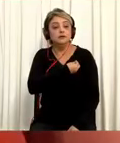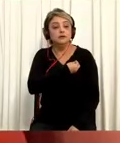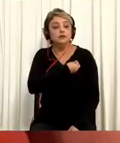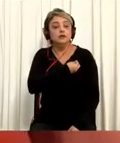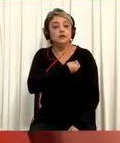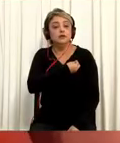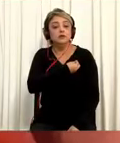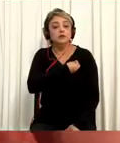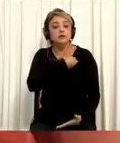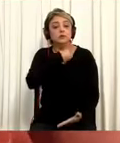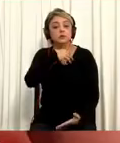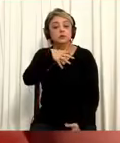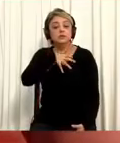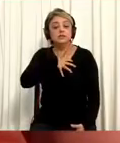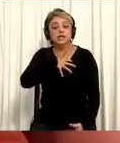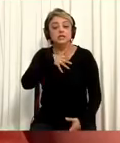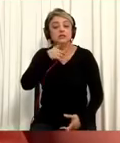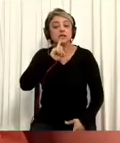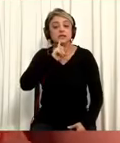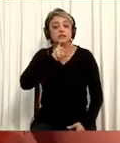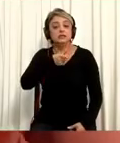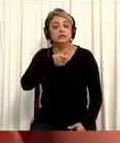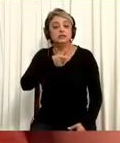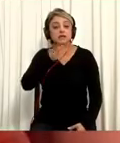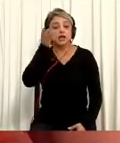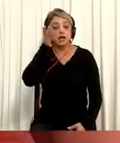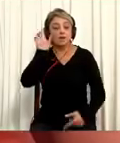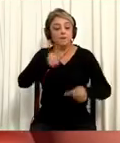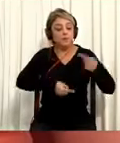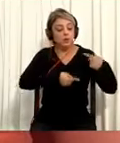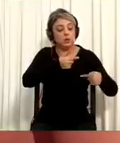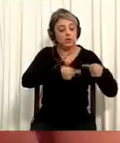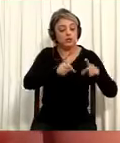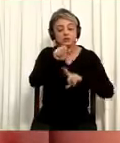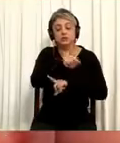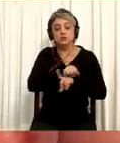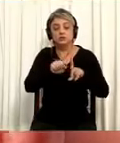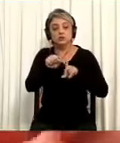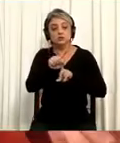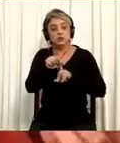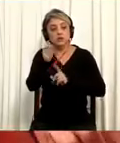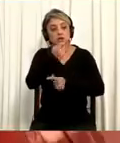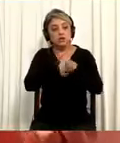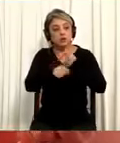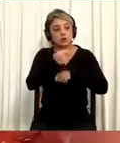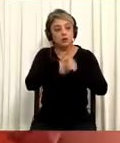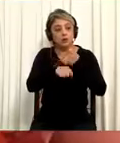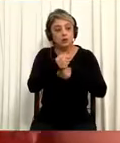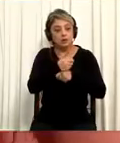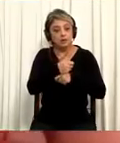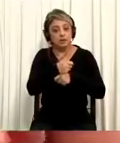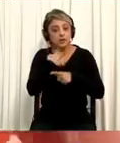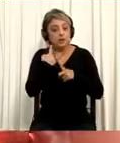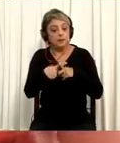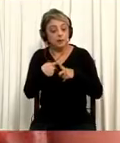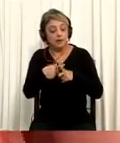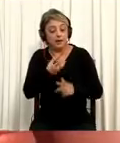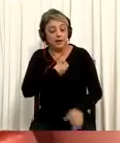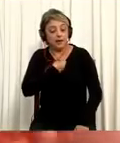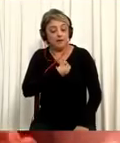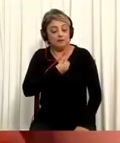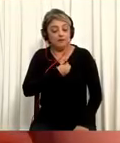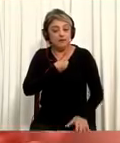no centro das decisões políticas, sociais, econômicas, porque a vida,